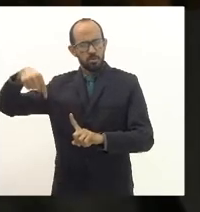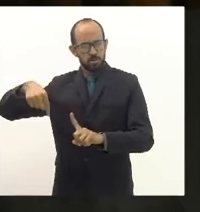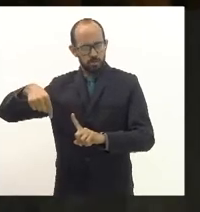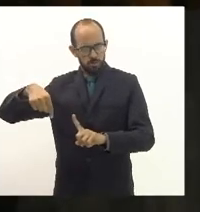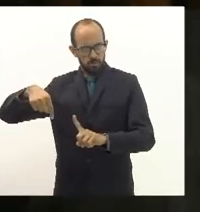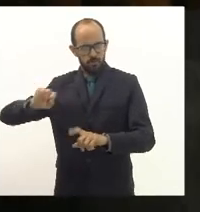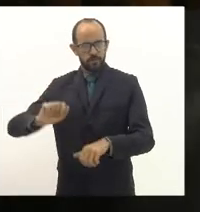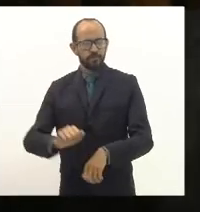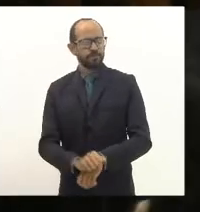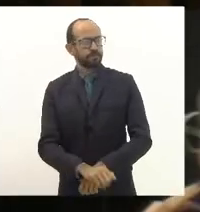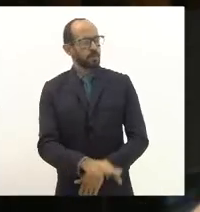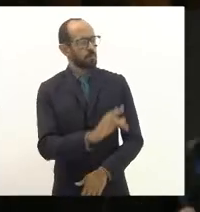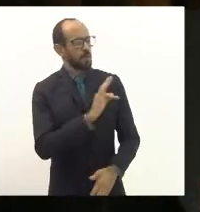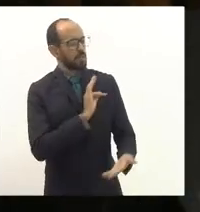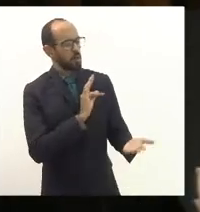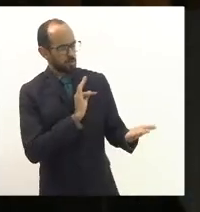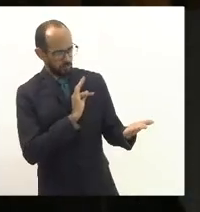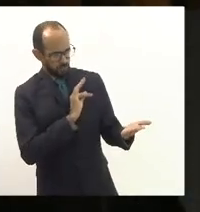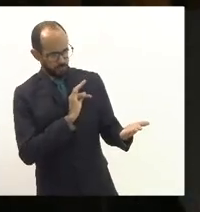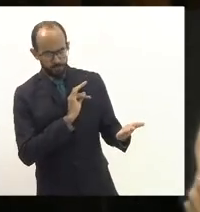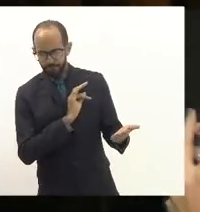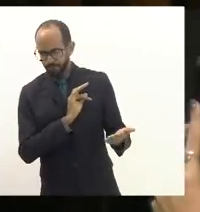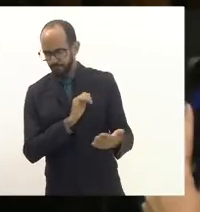Deputada Marta Rocha,